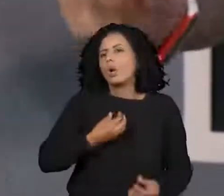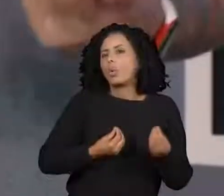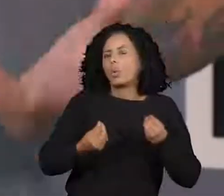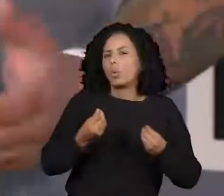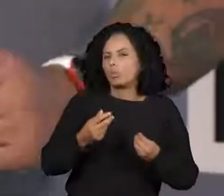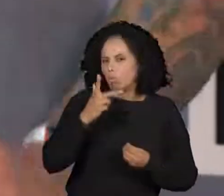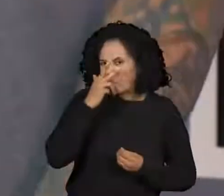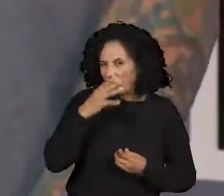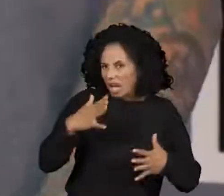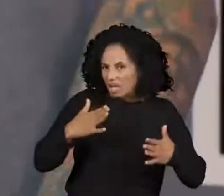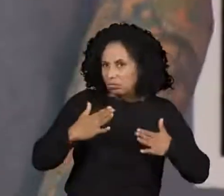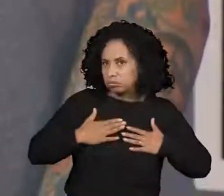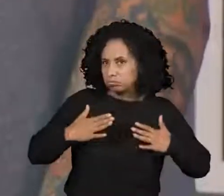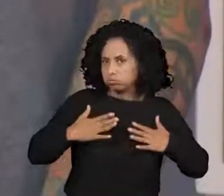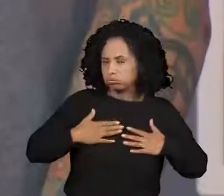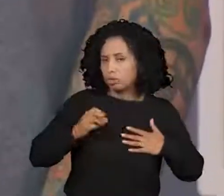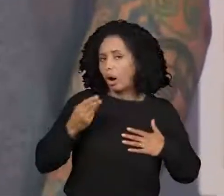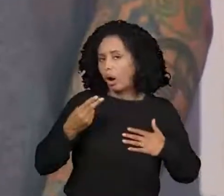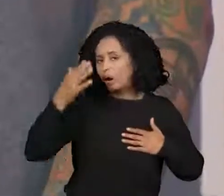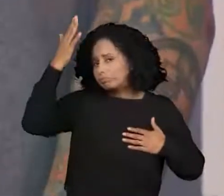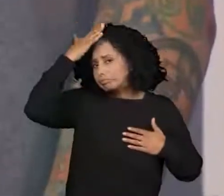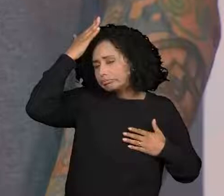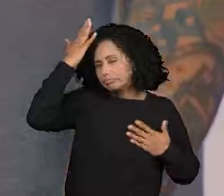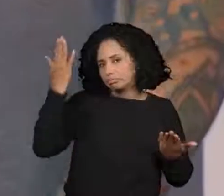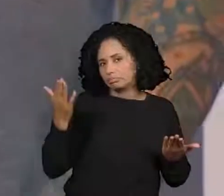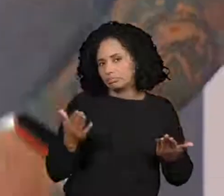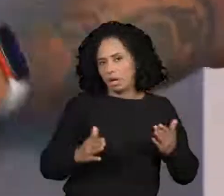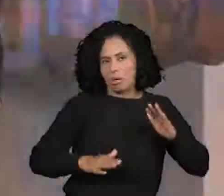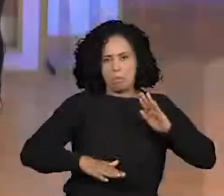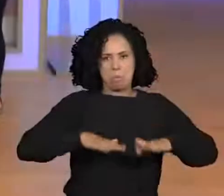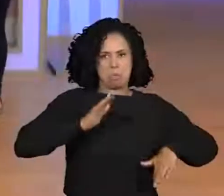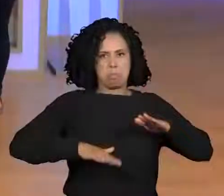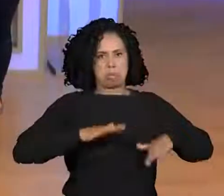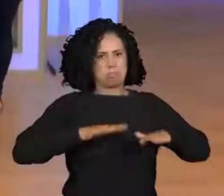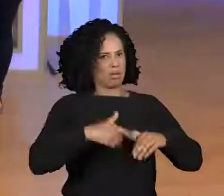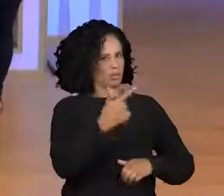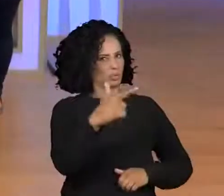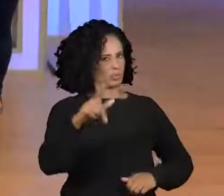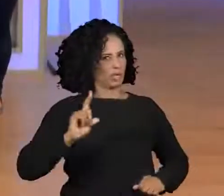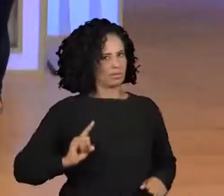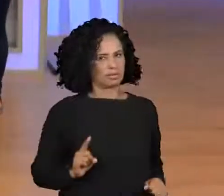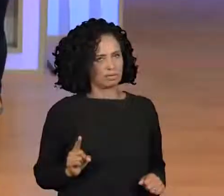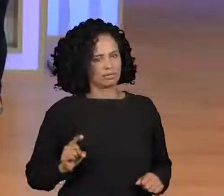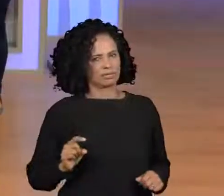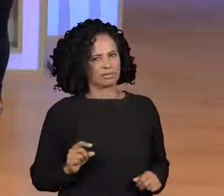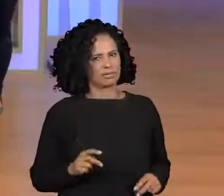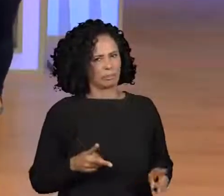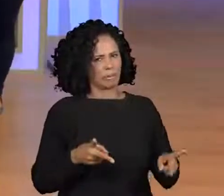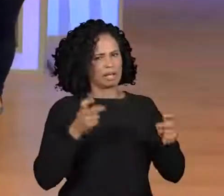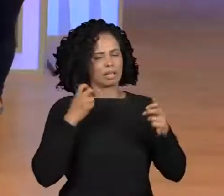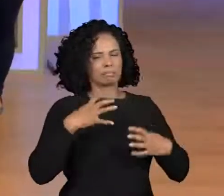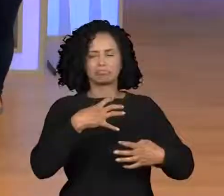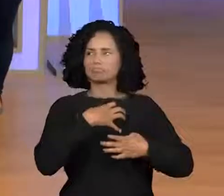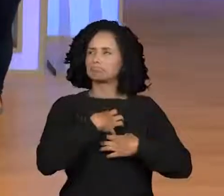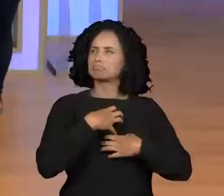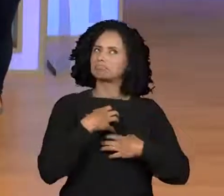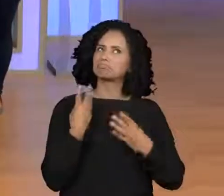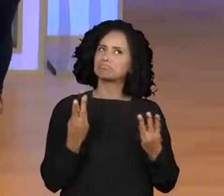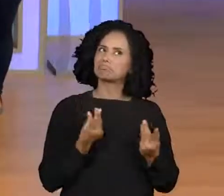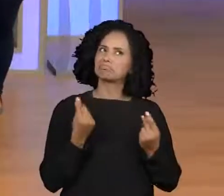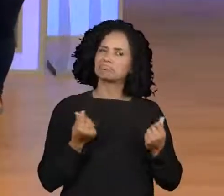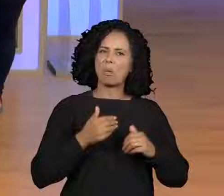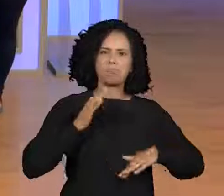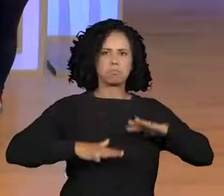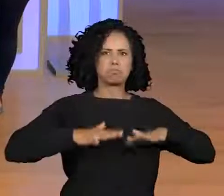tá na cara que não é um tambor, né? Ah, sim, com certeza. Tá no ouvido, tá na cara. Tá no ouvido que não é um tambor. Por quê?